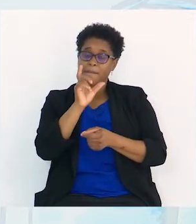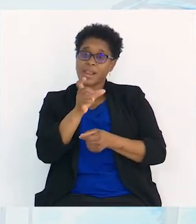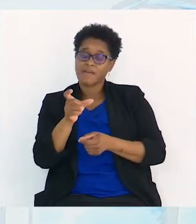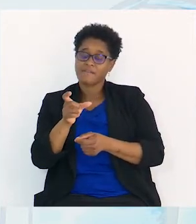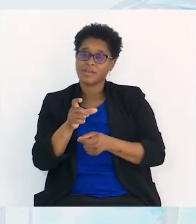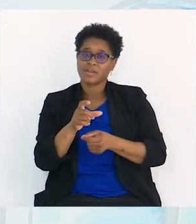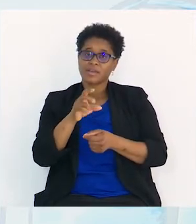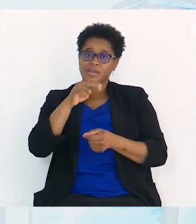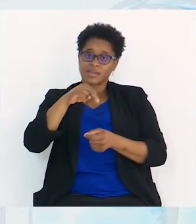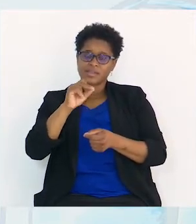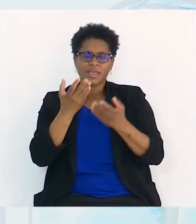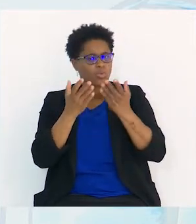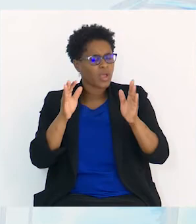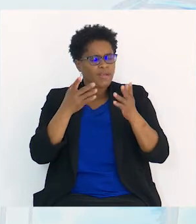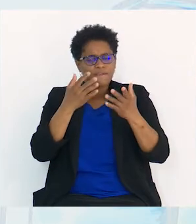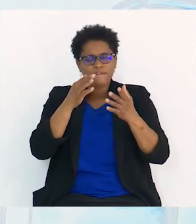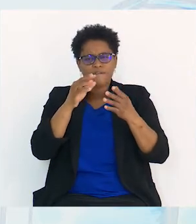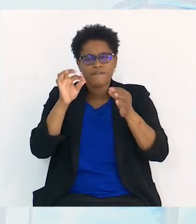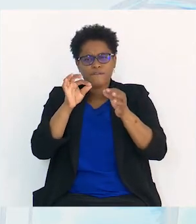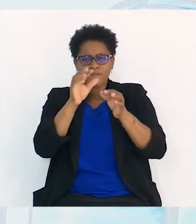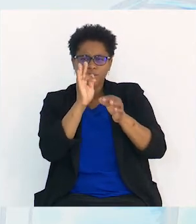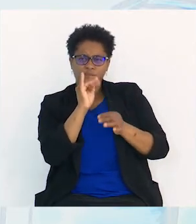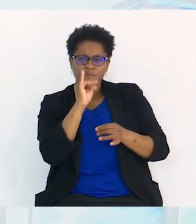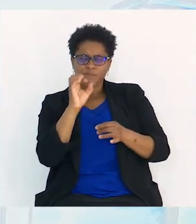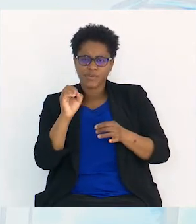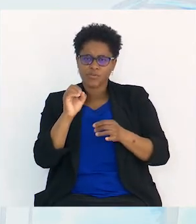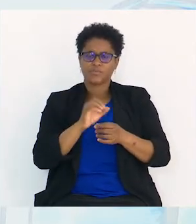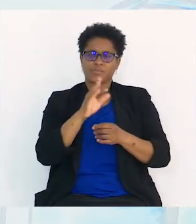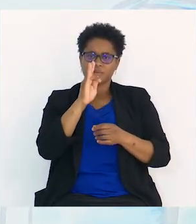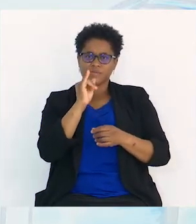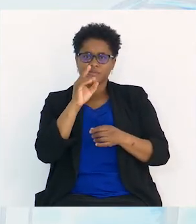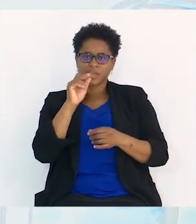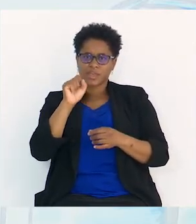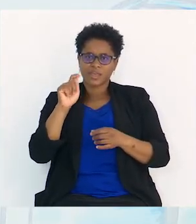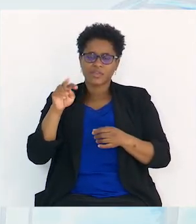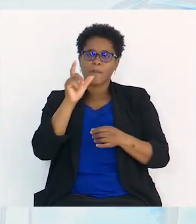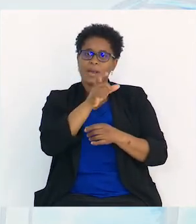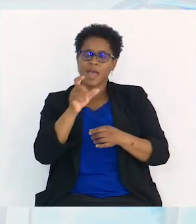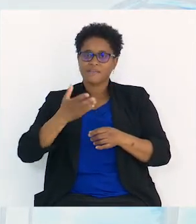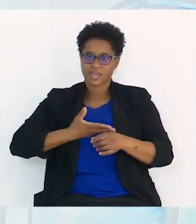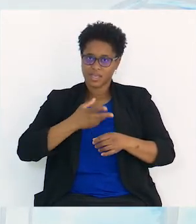fio. Então, repara, fiar já é uma palavra derivada.